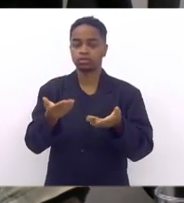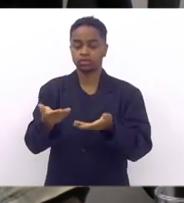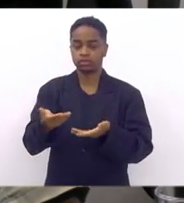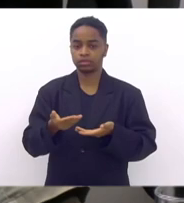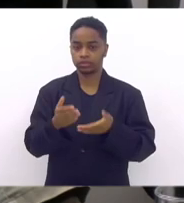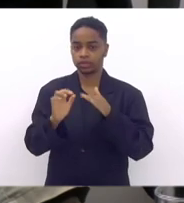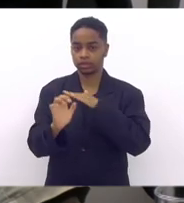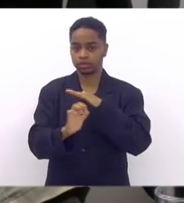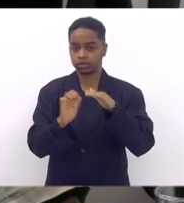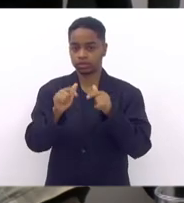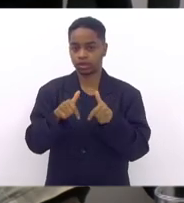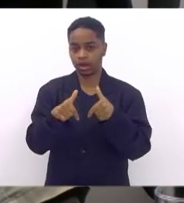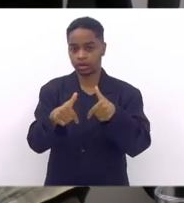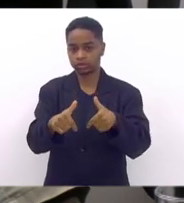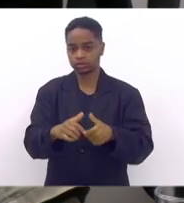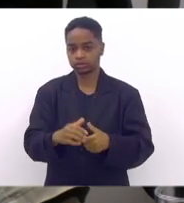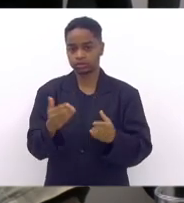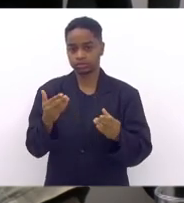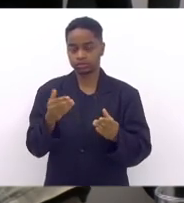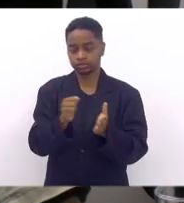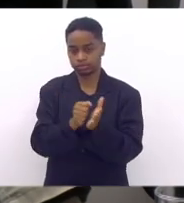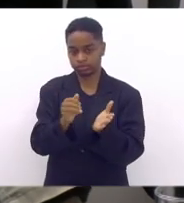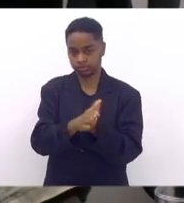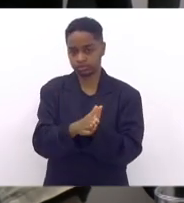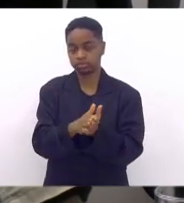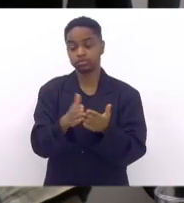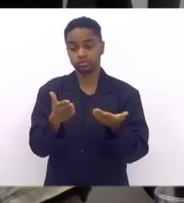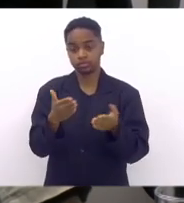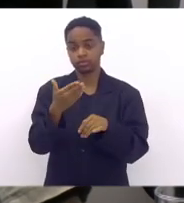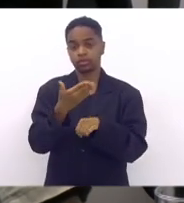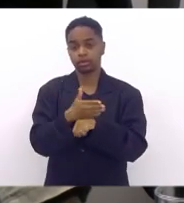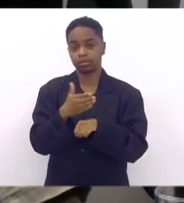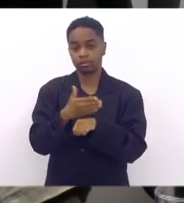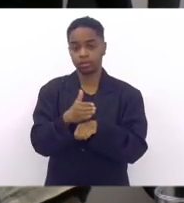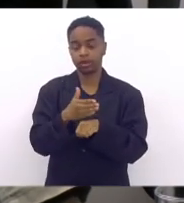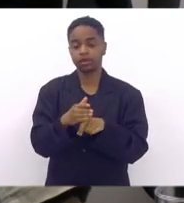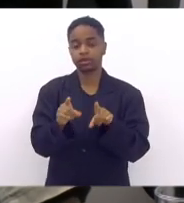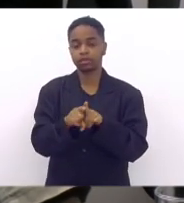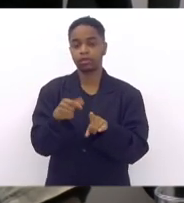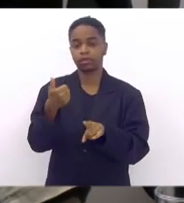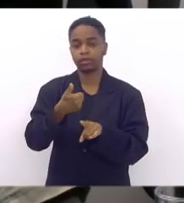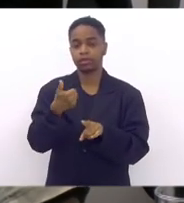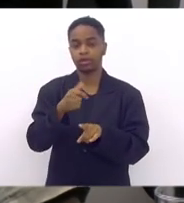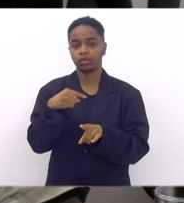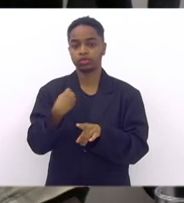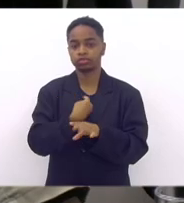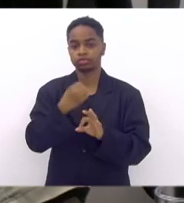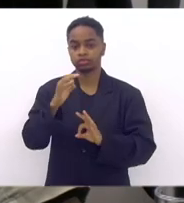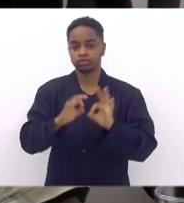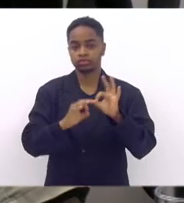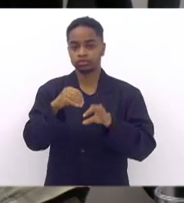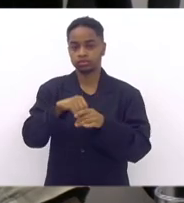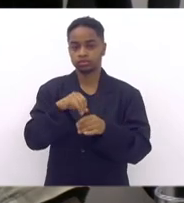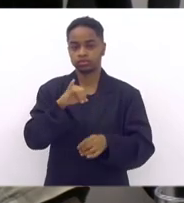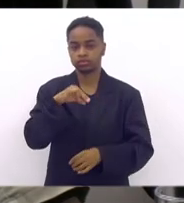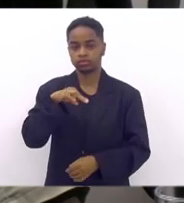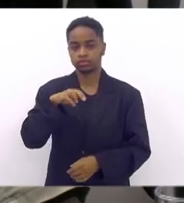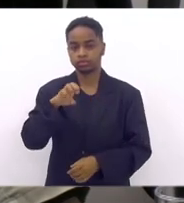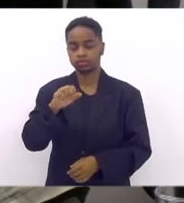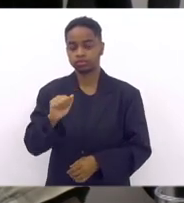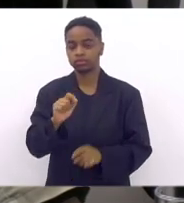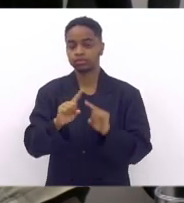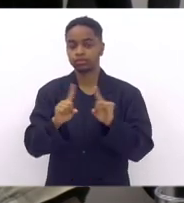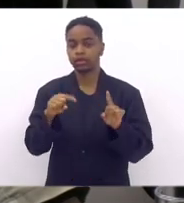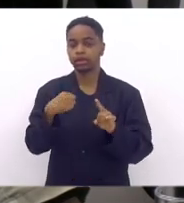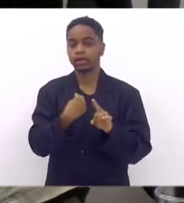individual a atuarem Isso foi um exercício simulado foi o primeiro conduzido pelo Inea em geral era o quê as empresas têm